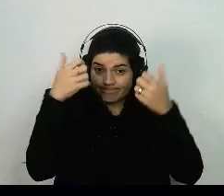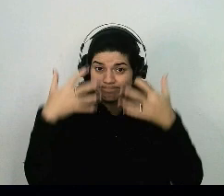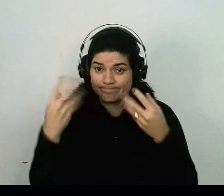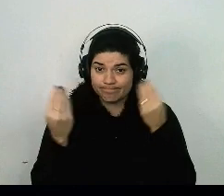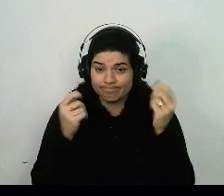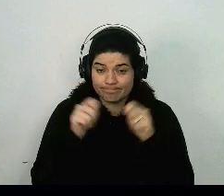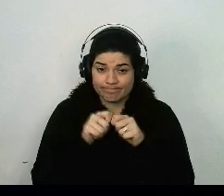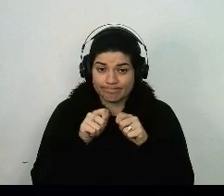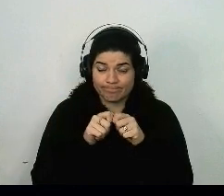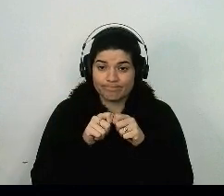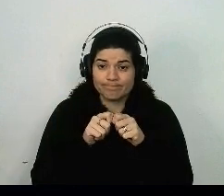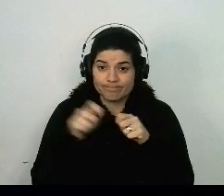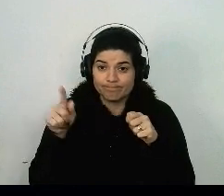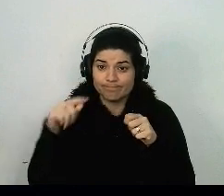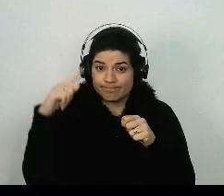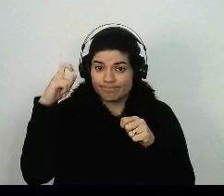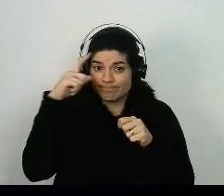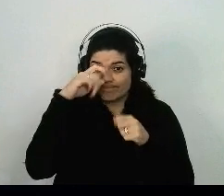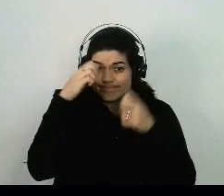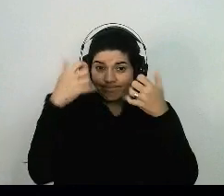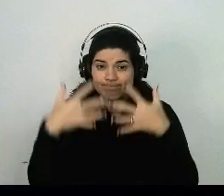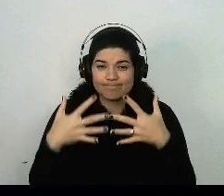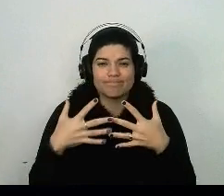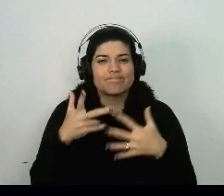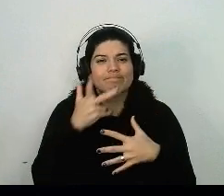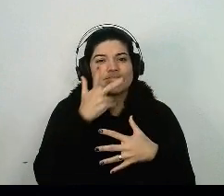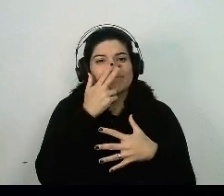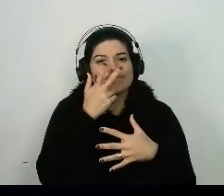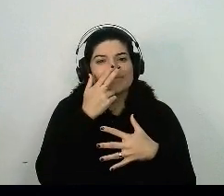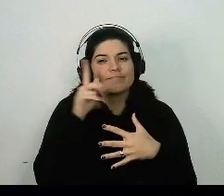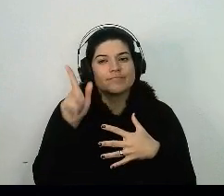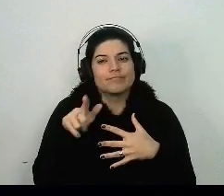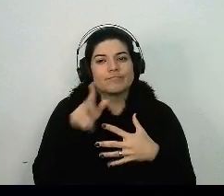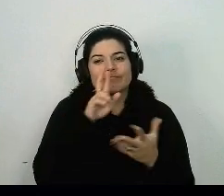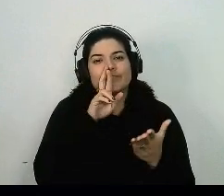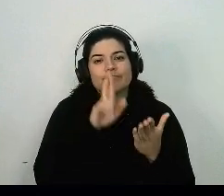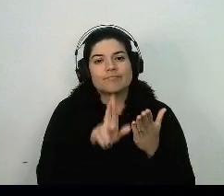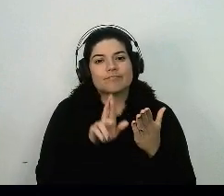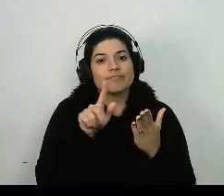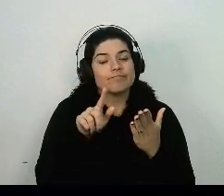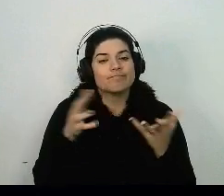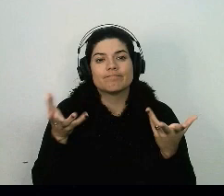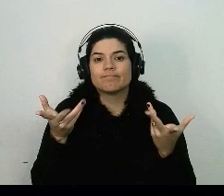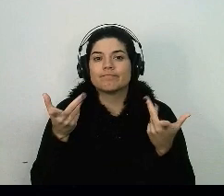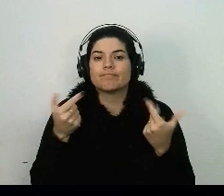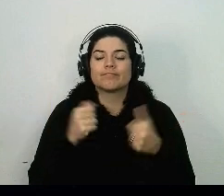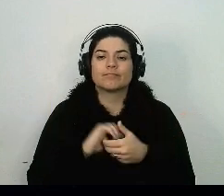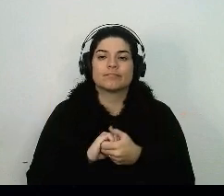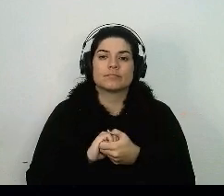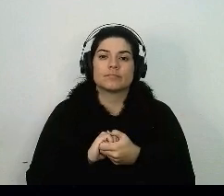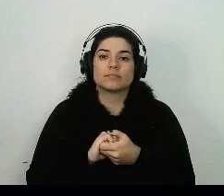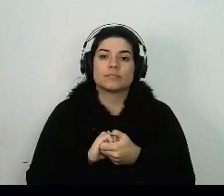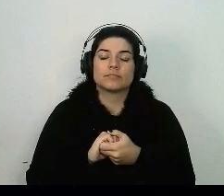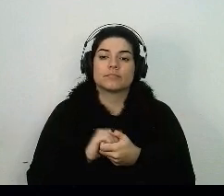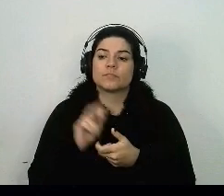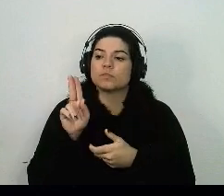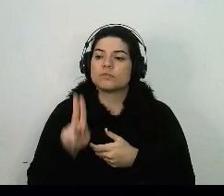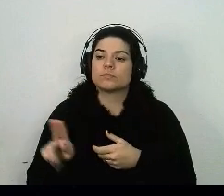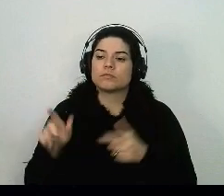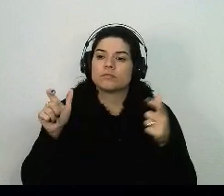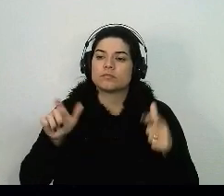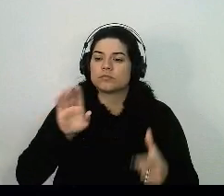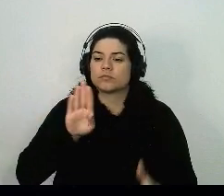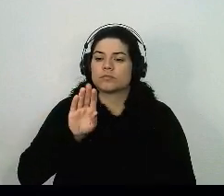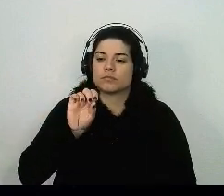É difícil de explicar. Parece realmente, os resultados são realmente incríveis, né? A Universidade de Boston e a Northwest